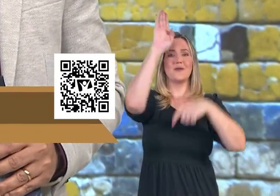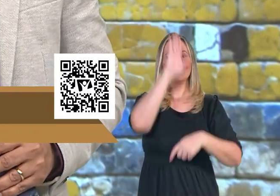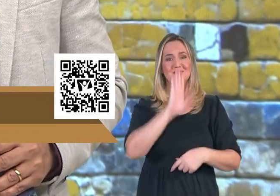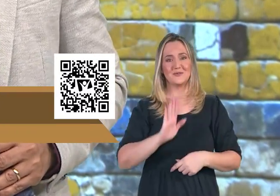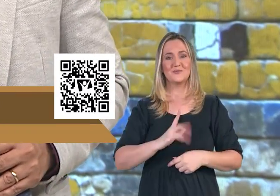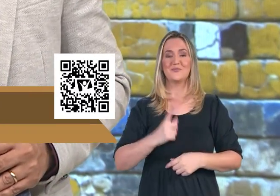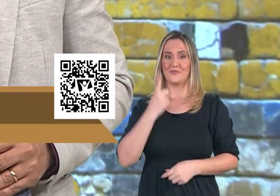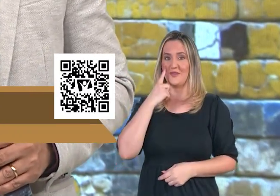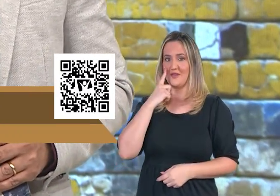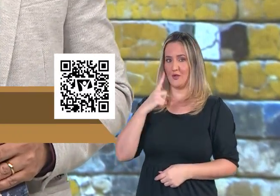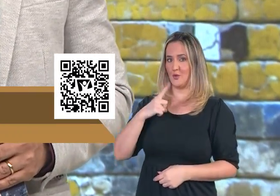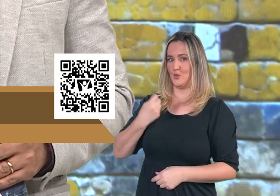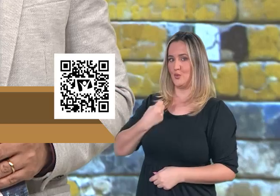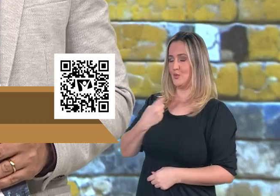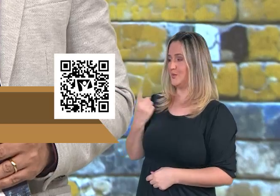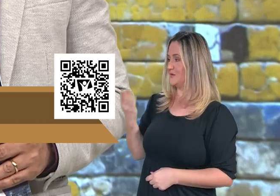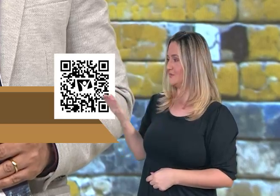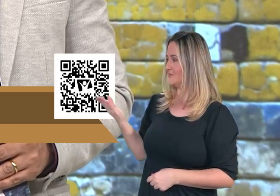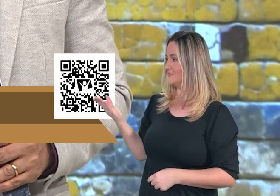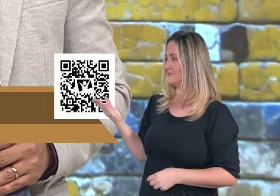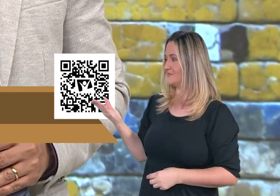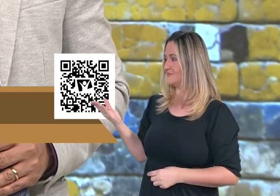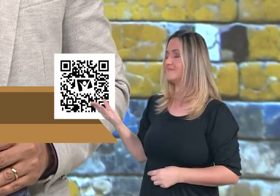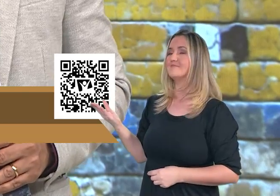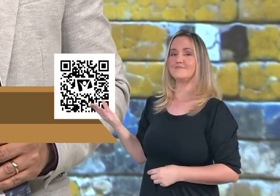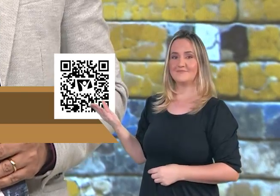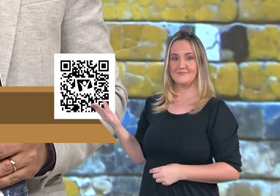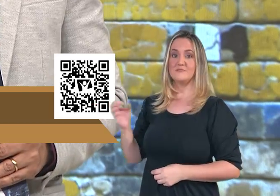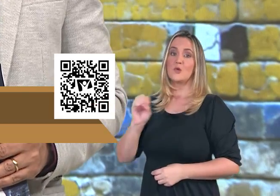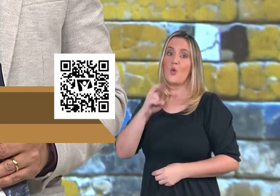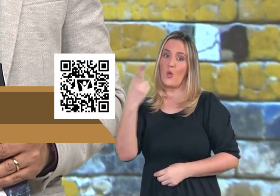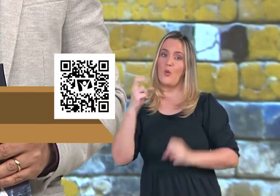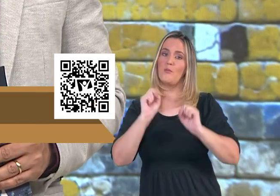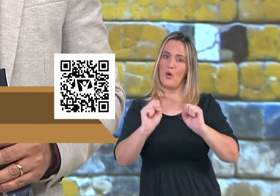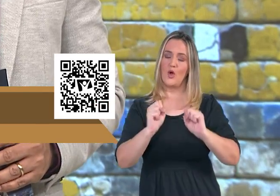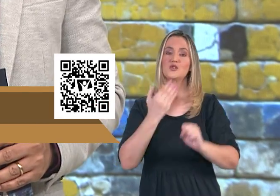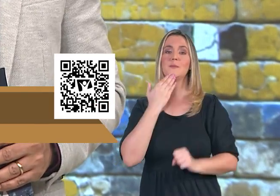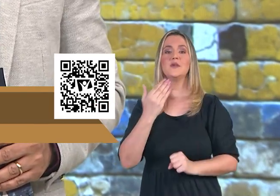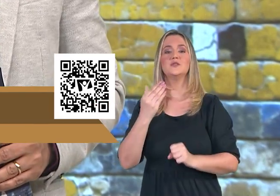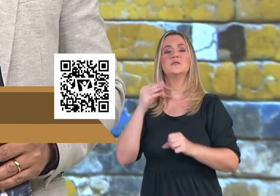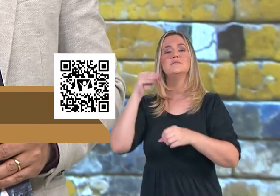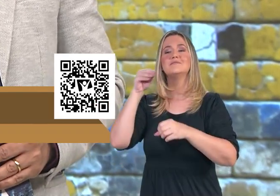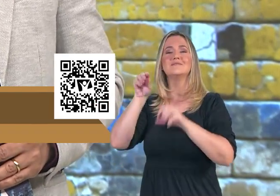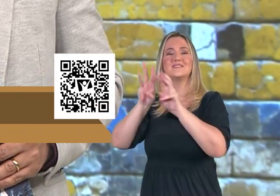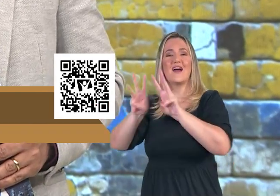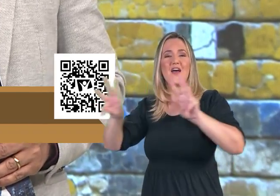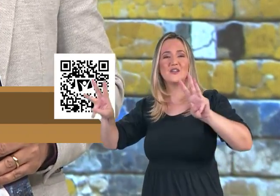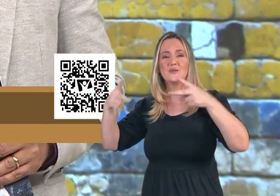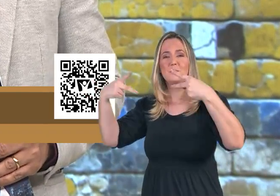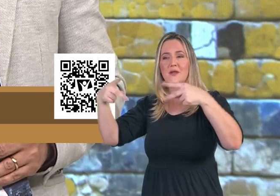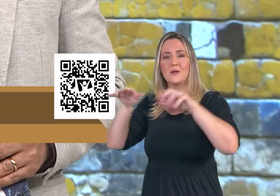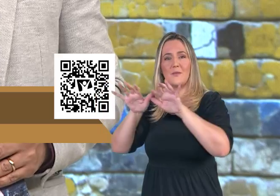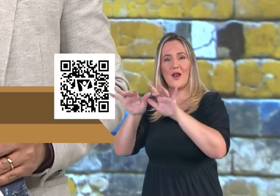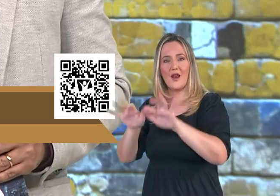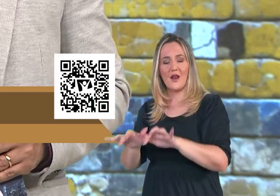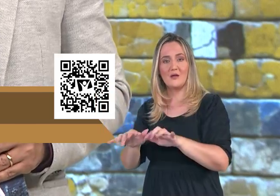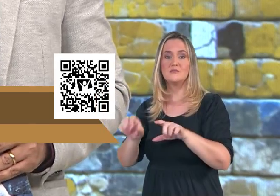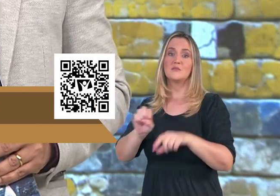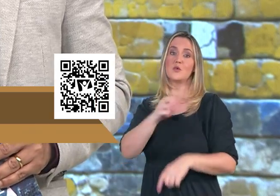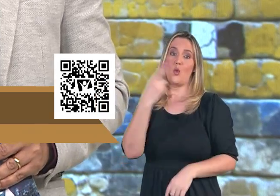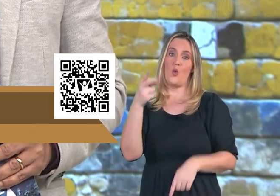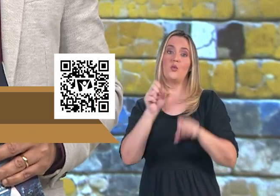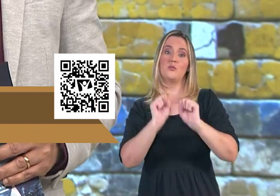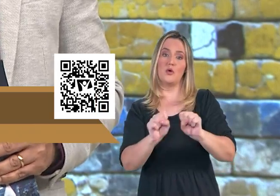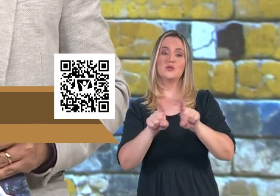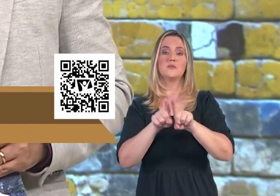0 prestadora 12 21 27 3121 ou pelo site biblia.com.br. Você também pode